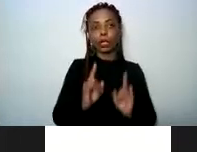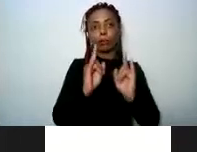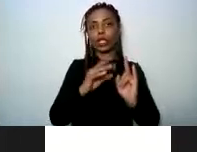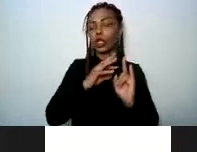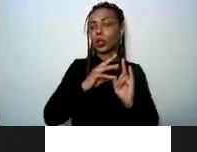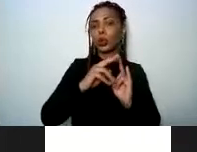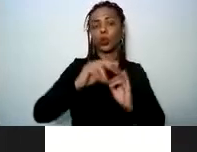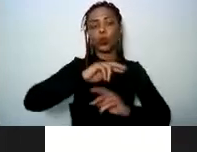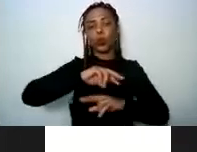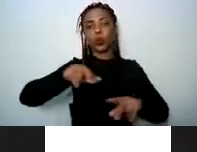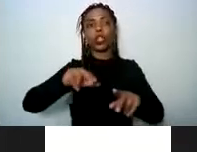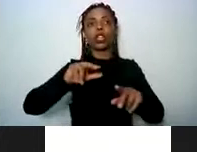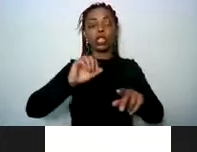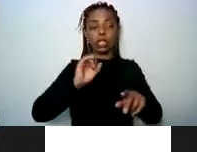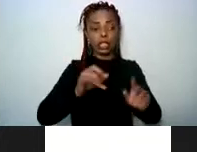tanto estéticas quanto